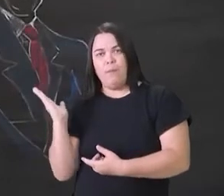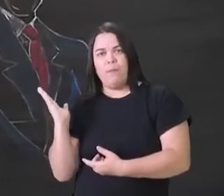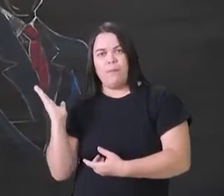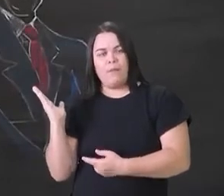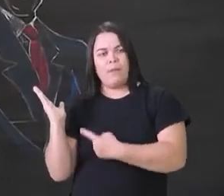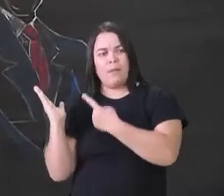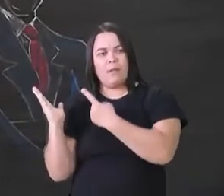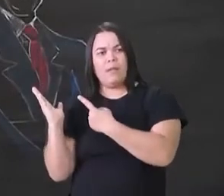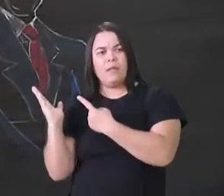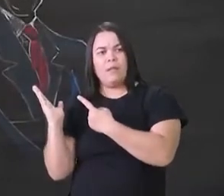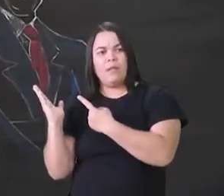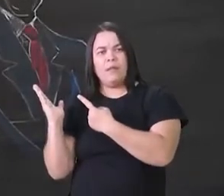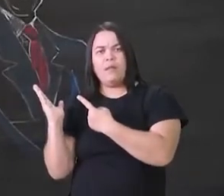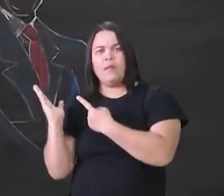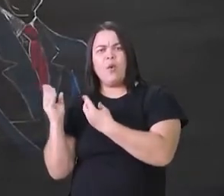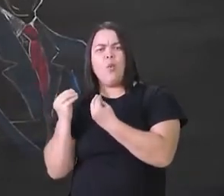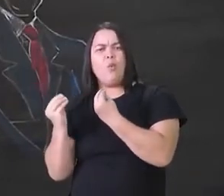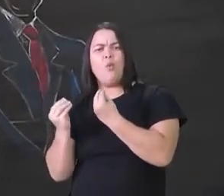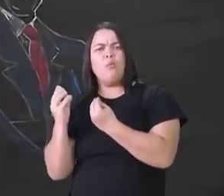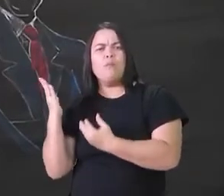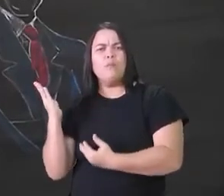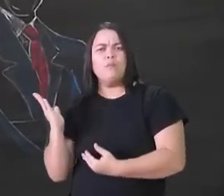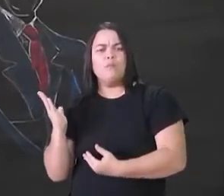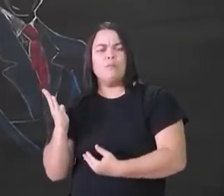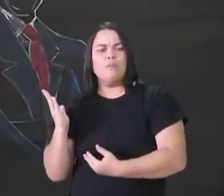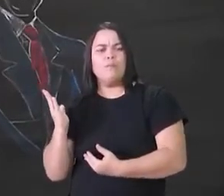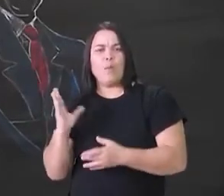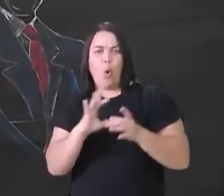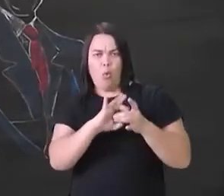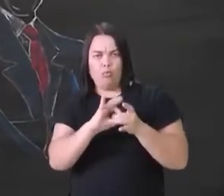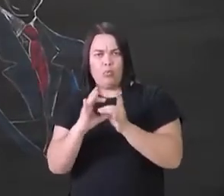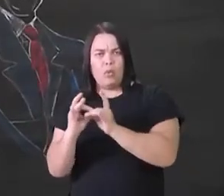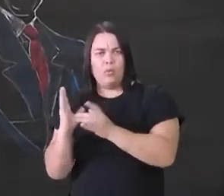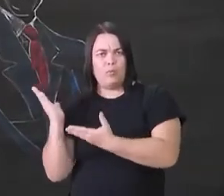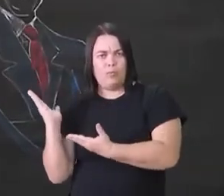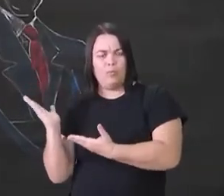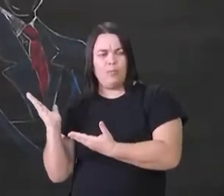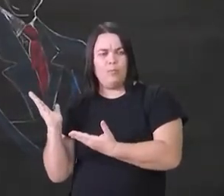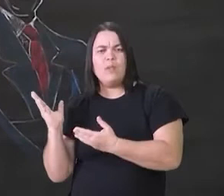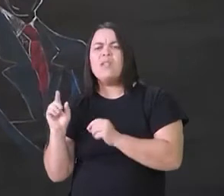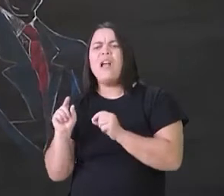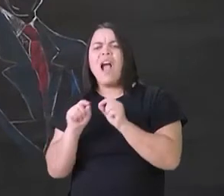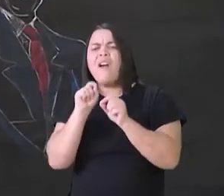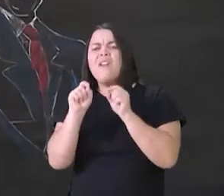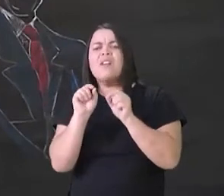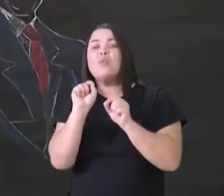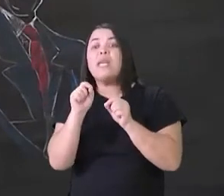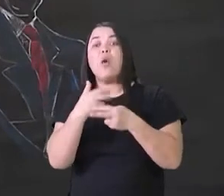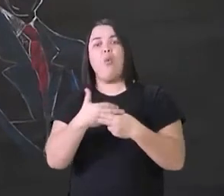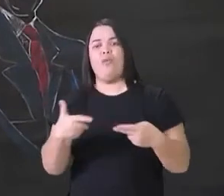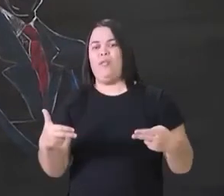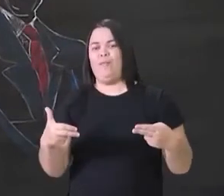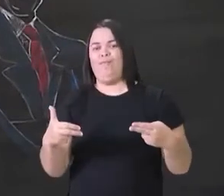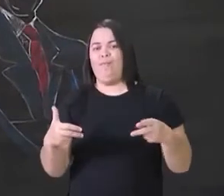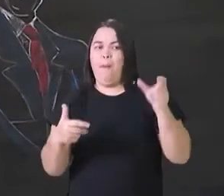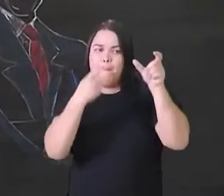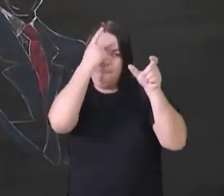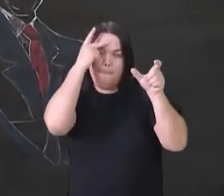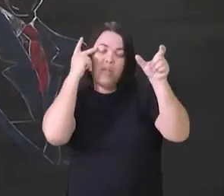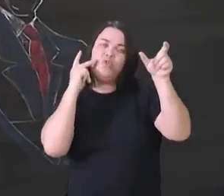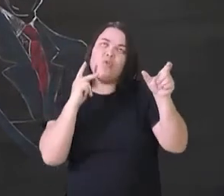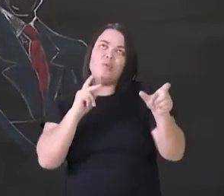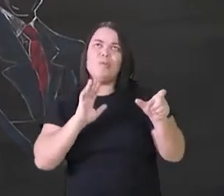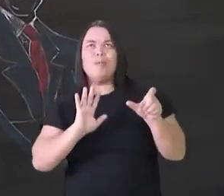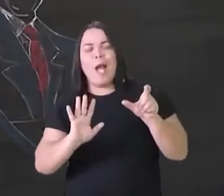that, ele entra nesse mesmo contexto, porém, quando eu estou me referindo a coisas. Teacher,